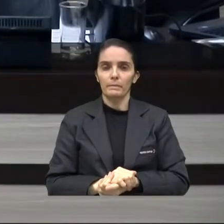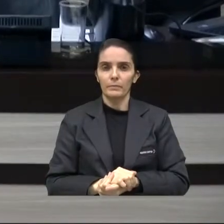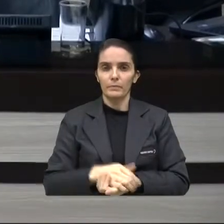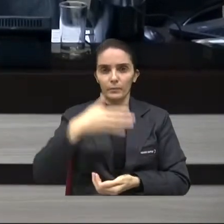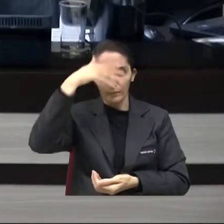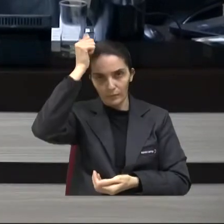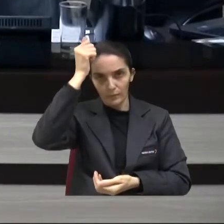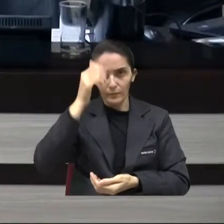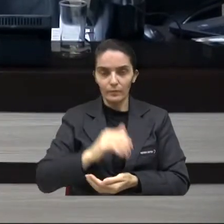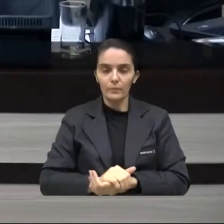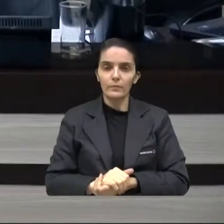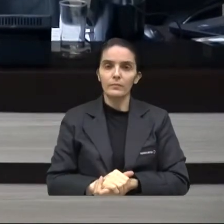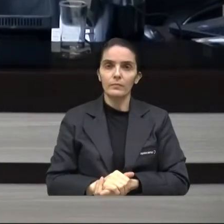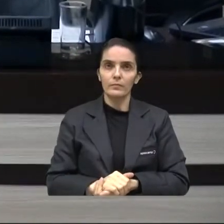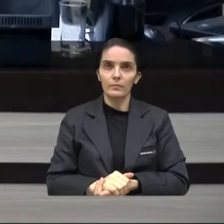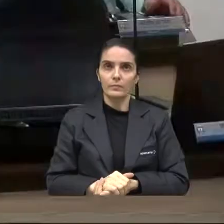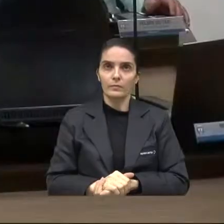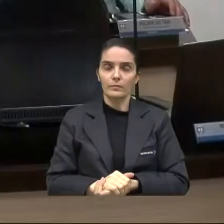Toninho Franco.